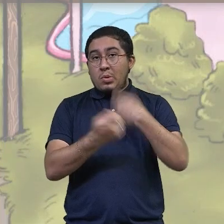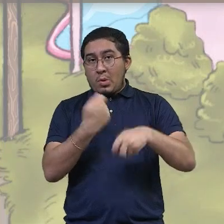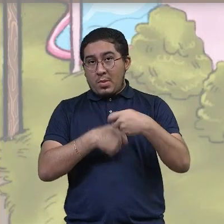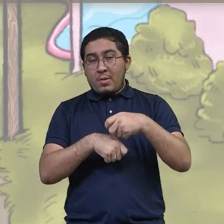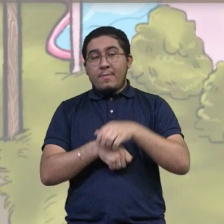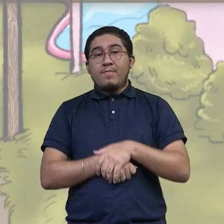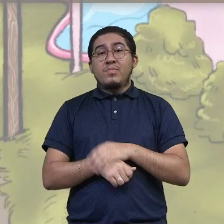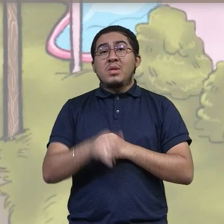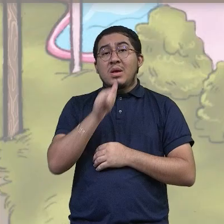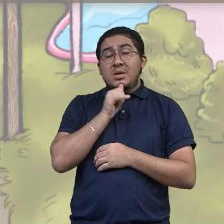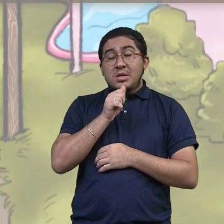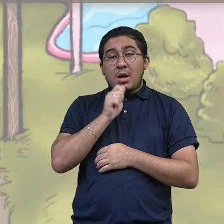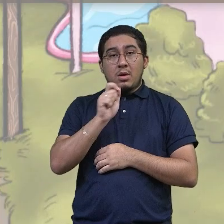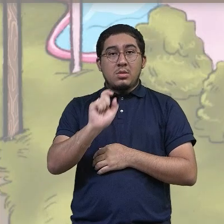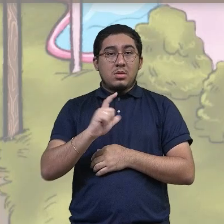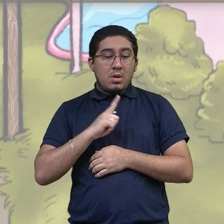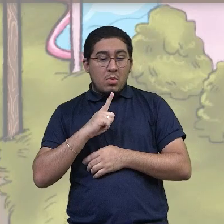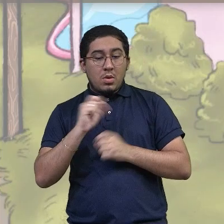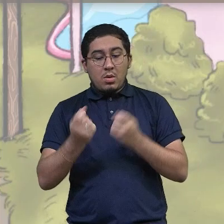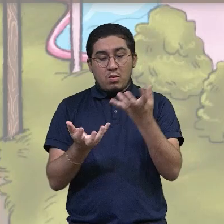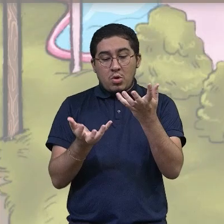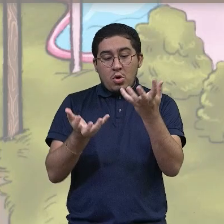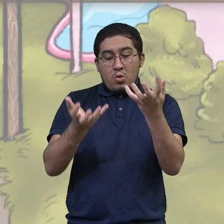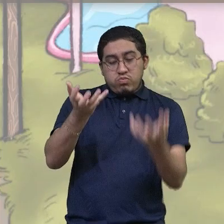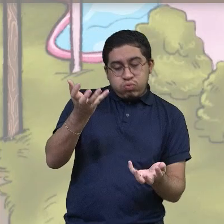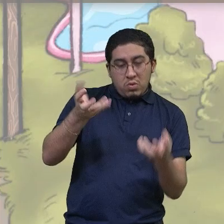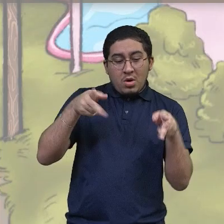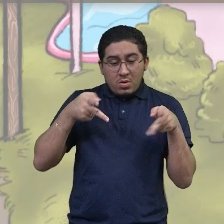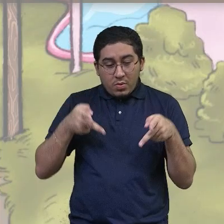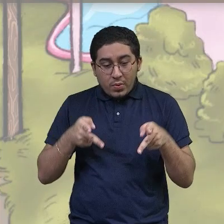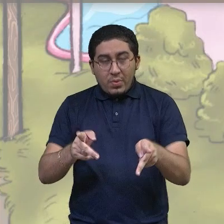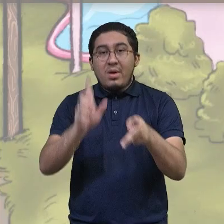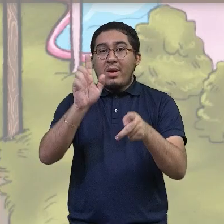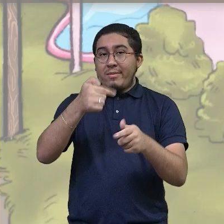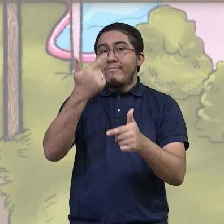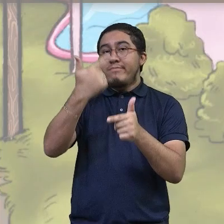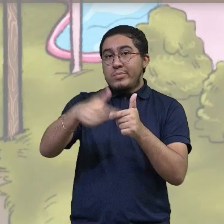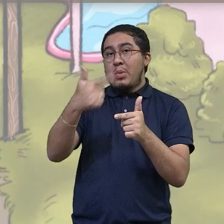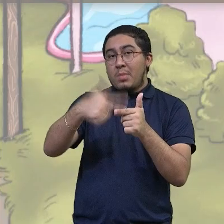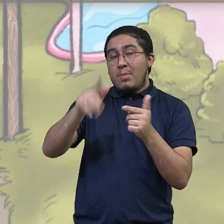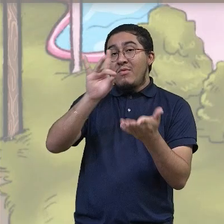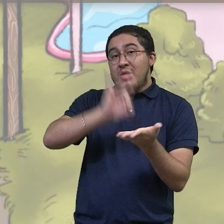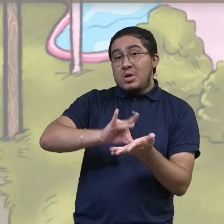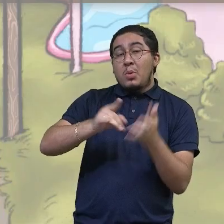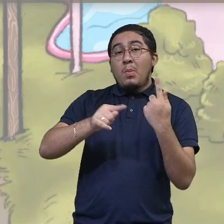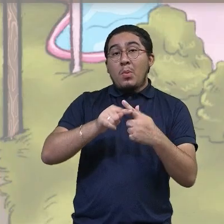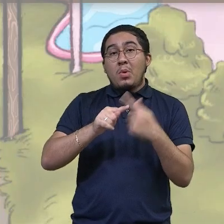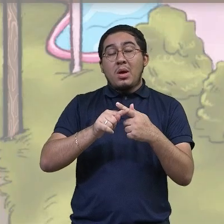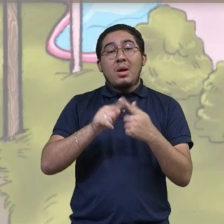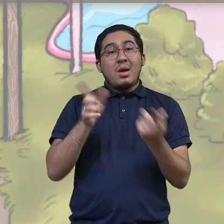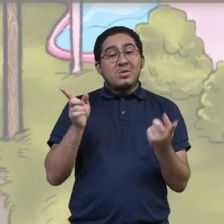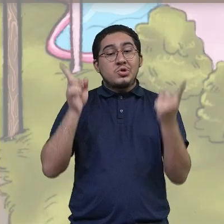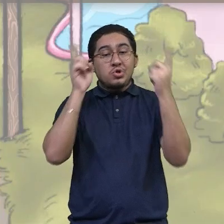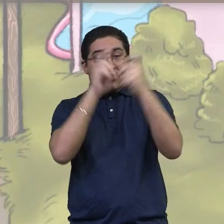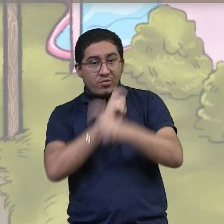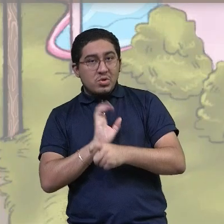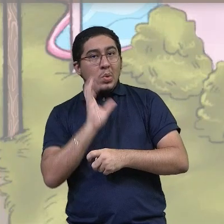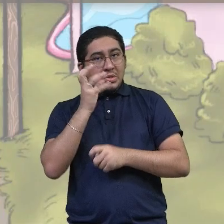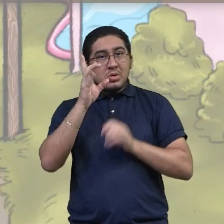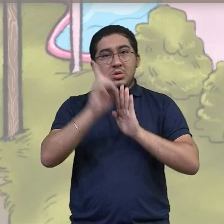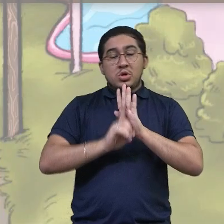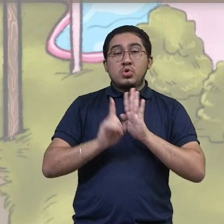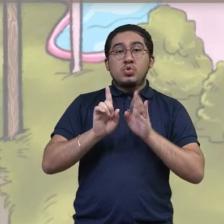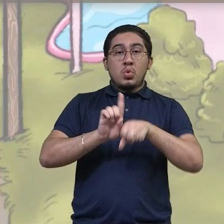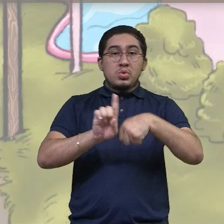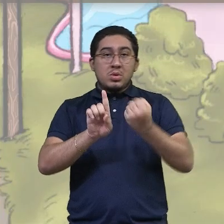persistência de profundas desigualdades é um dos maiores entraves, pois compromete a plena fruição dos direitos sociais